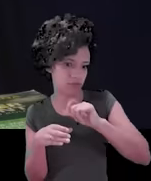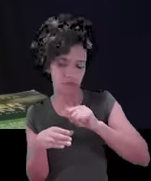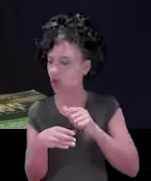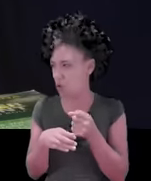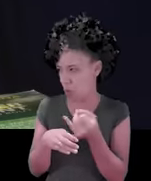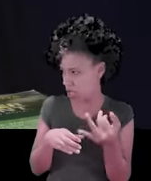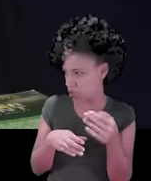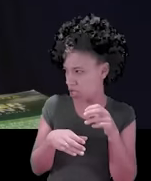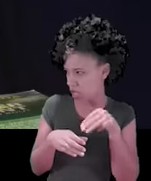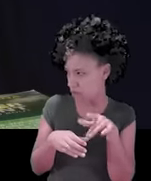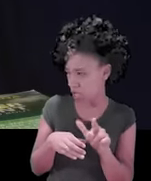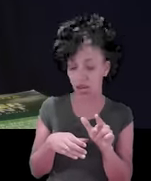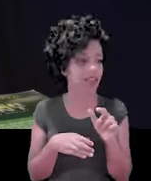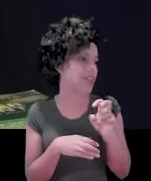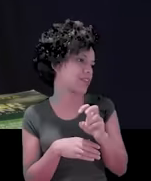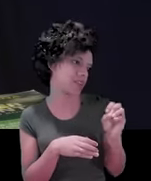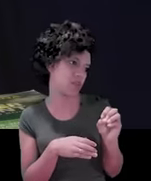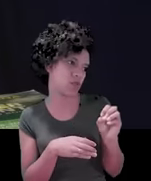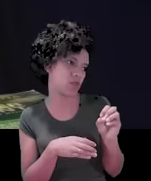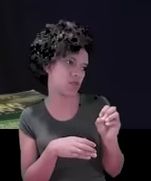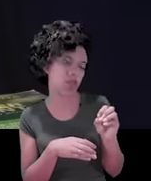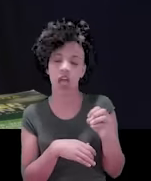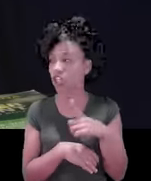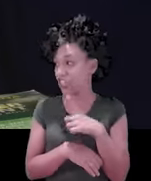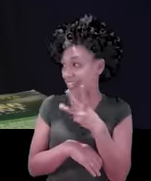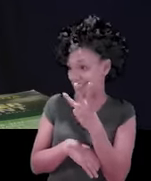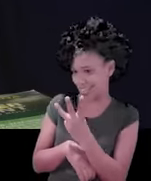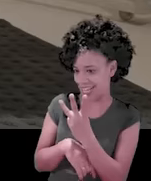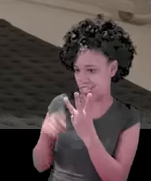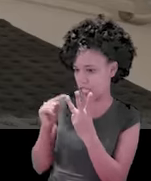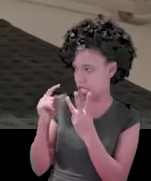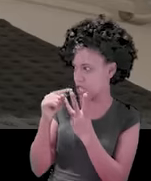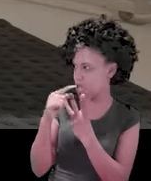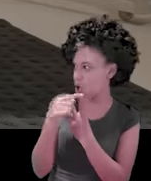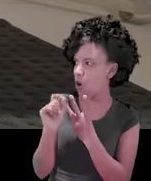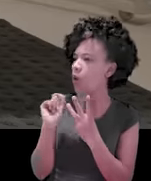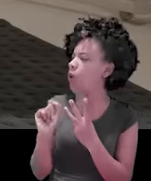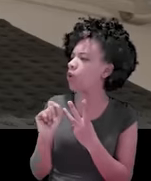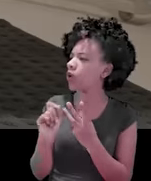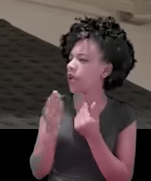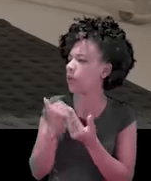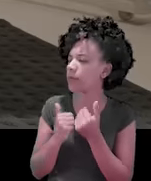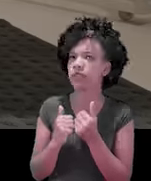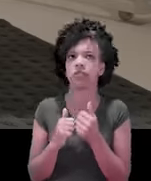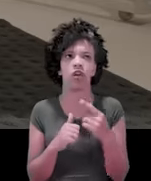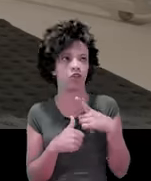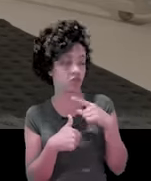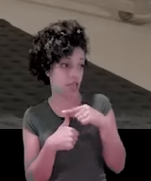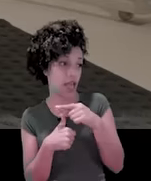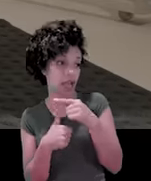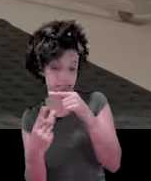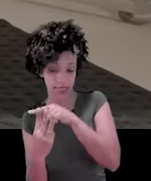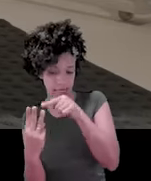Quantos ml 500 ml aquelas que me assim eu tinha 33 daquelas aquelas me fala o que que era seu irmão tinha ela é